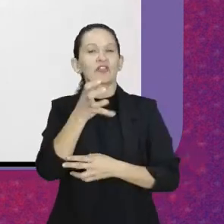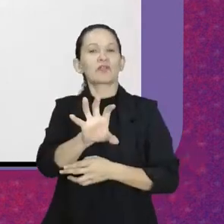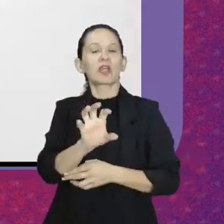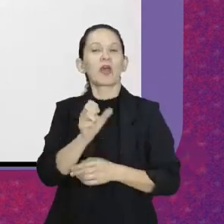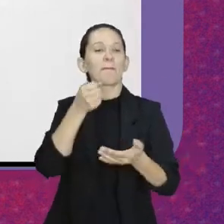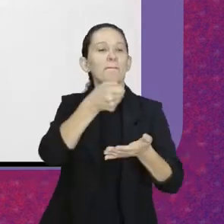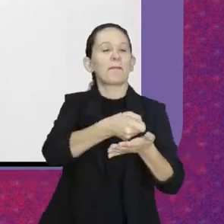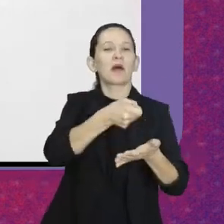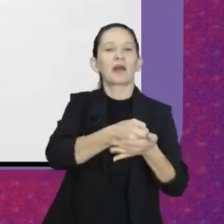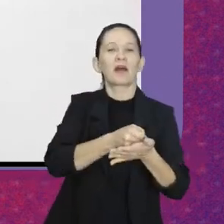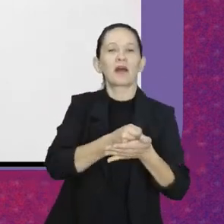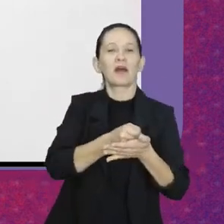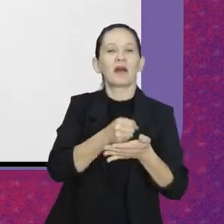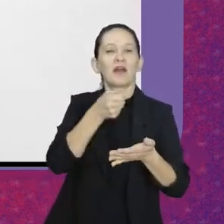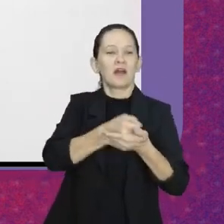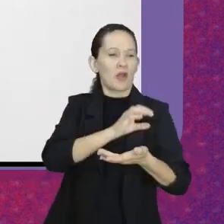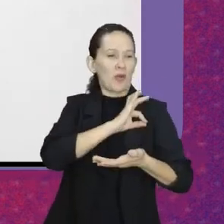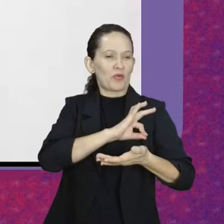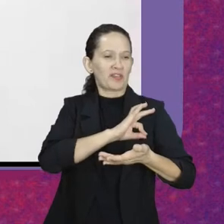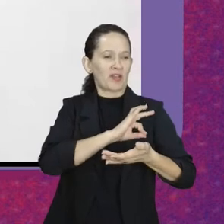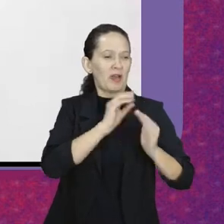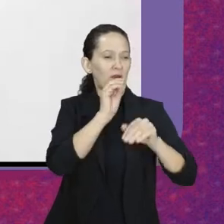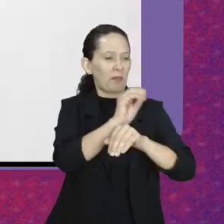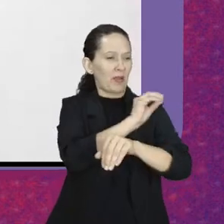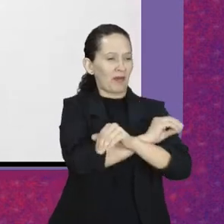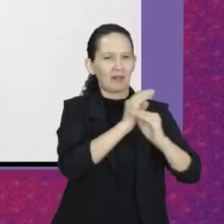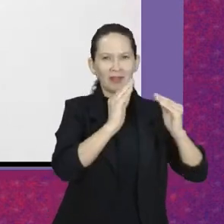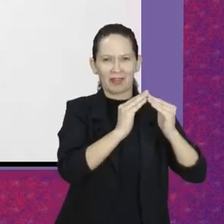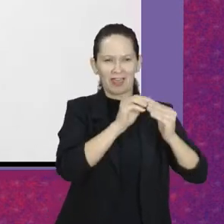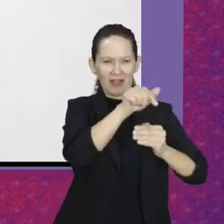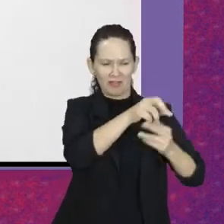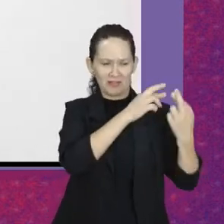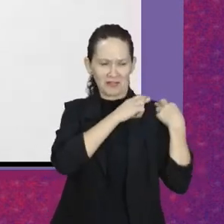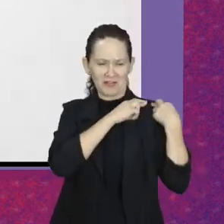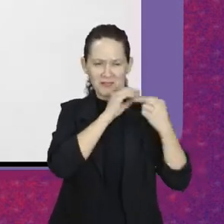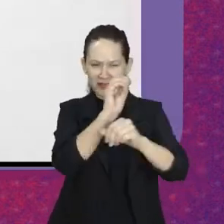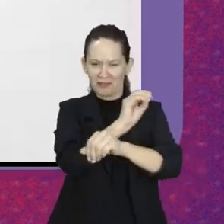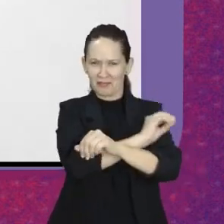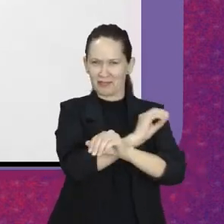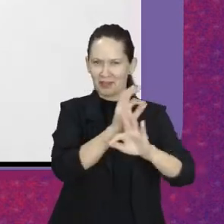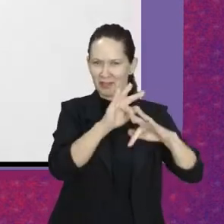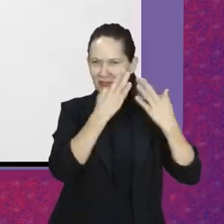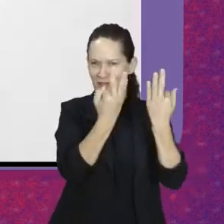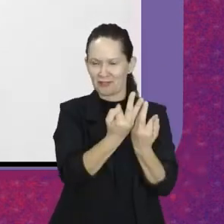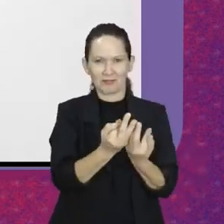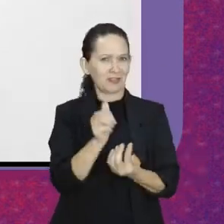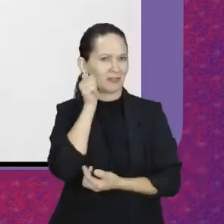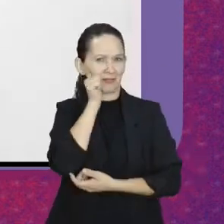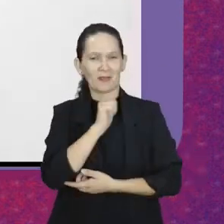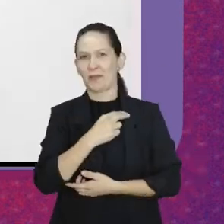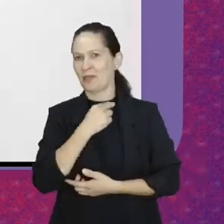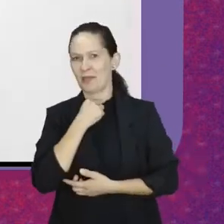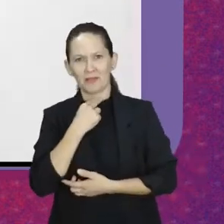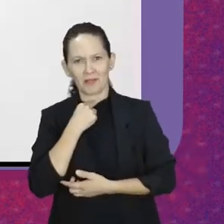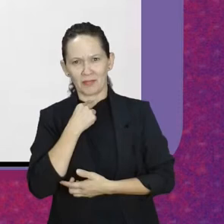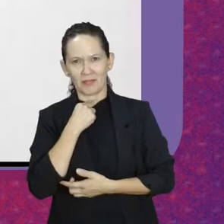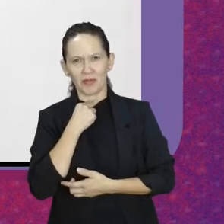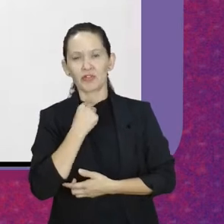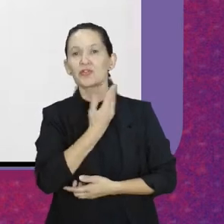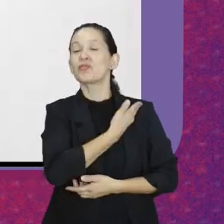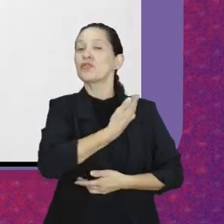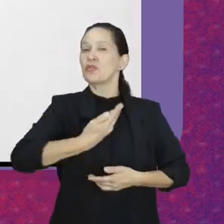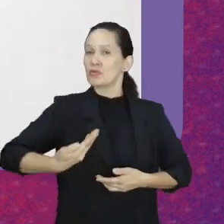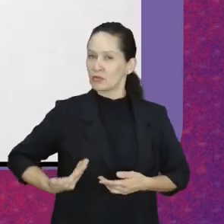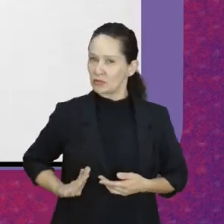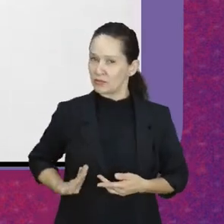paga um salário para a dona de casa para cristalizar ela no cuidado, mas que o Estado, a sociedade